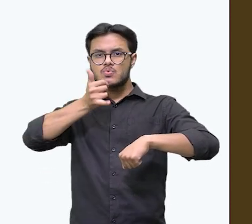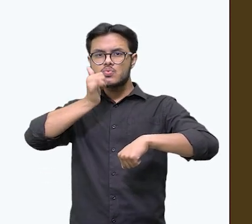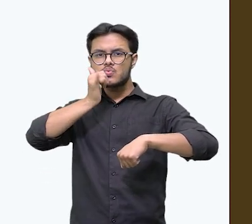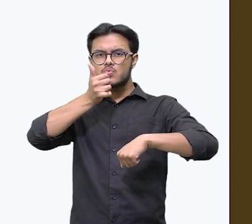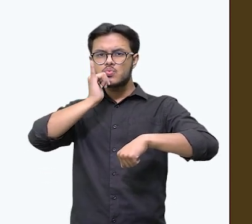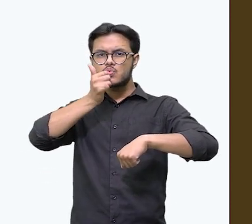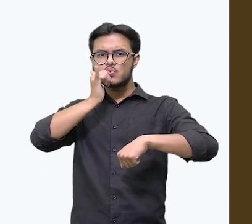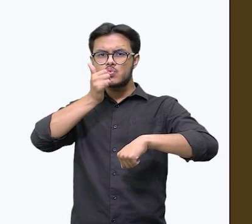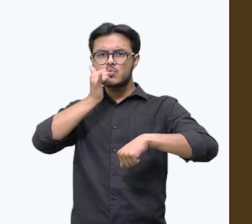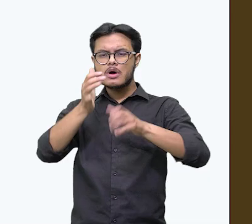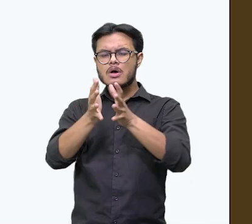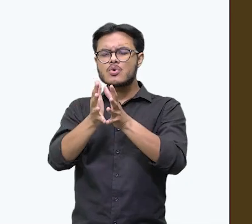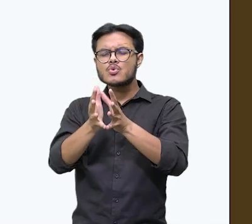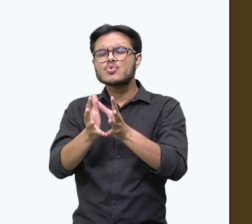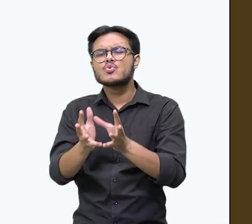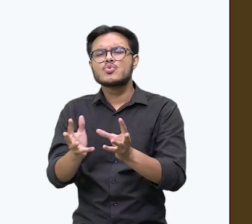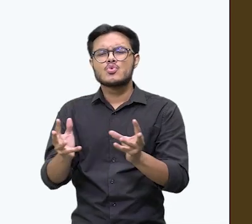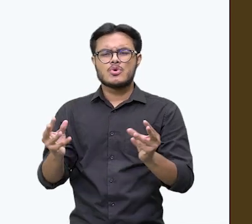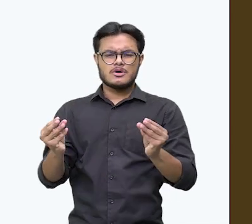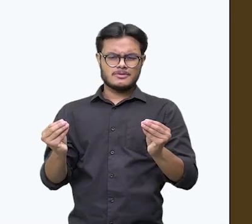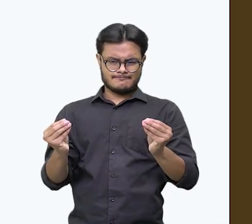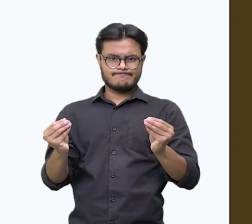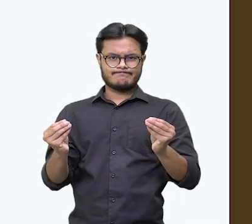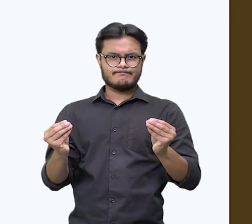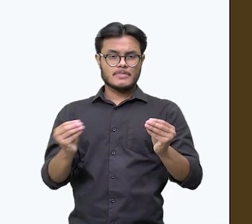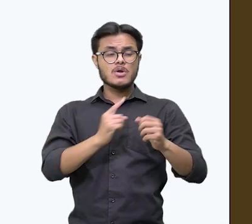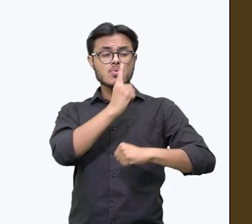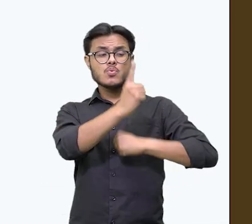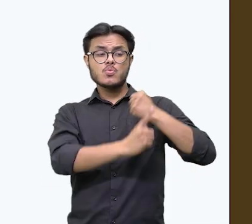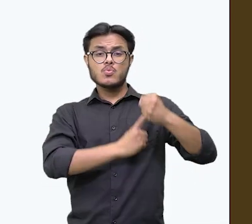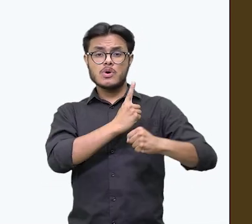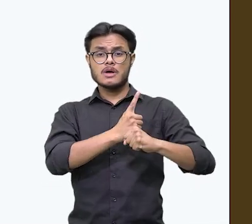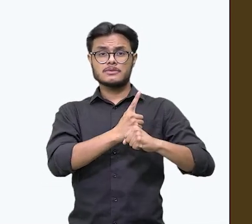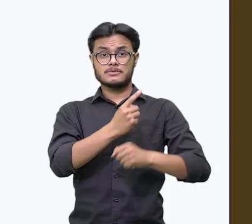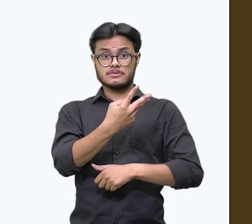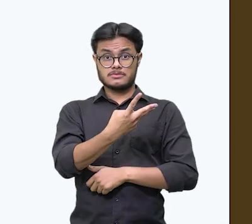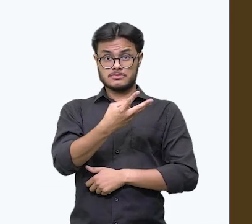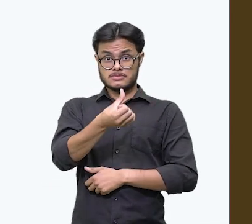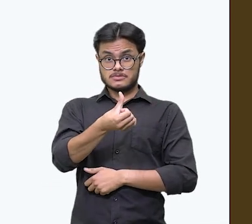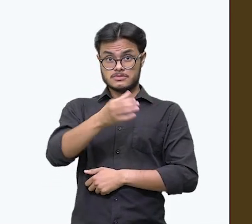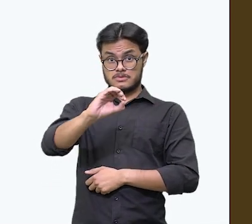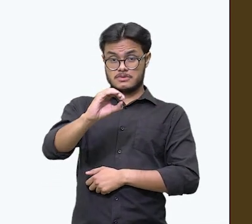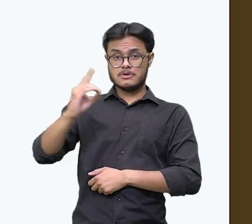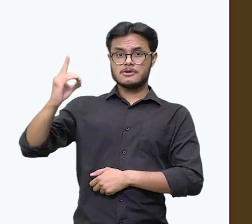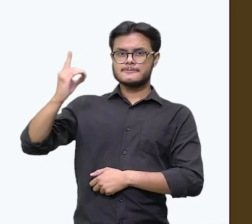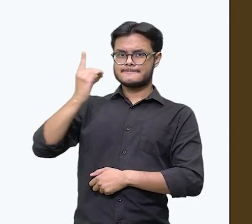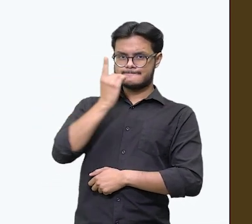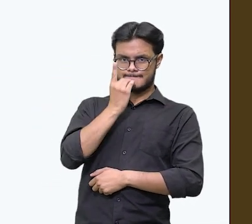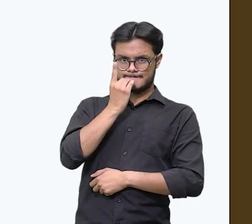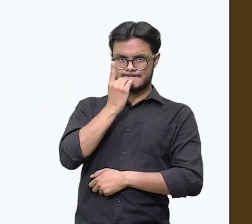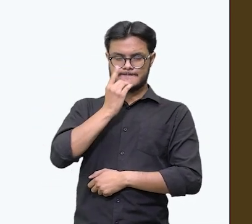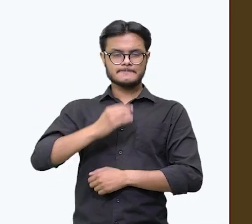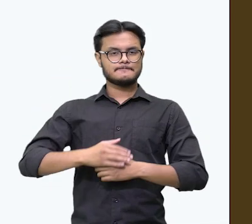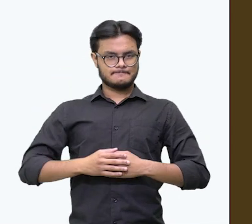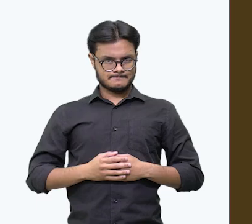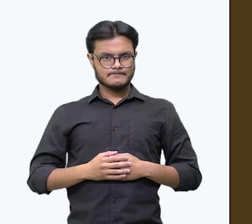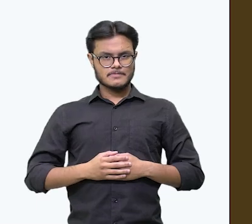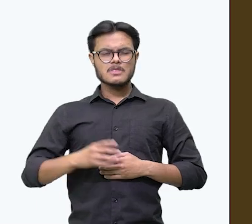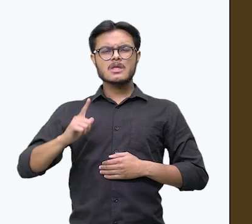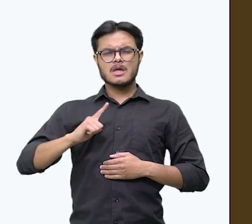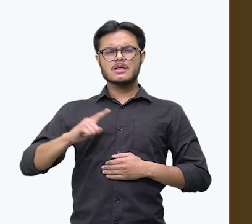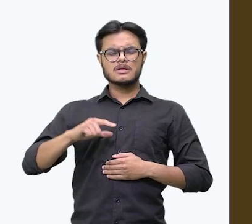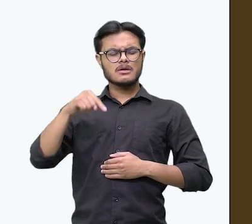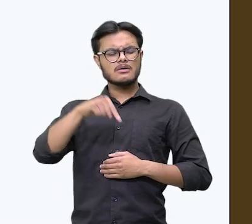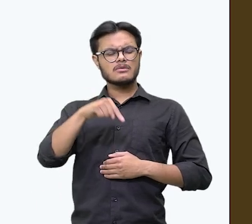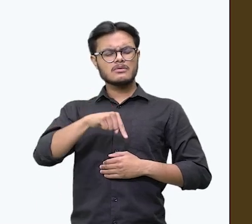que um ano possui 360 dias, dada como a razão entre a variação da carga